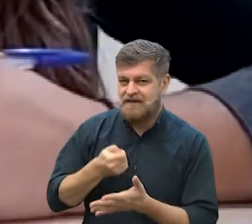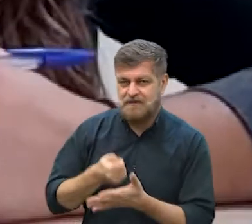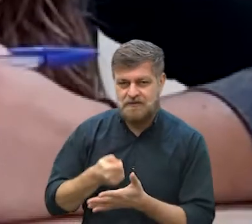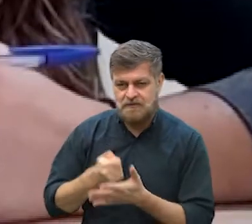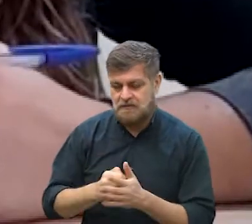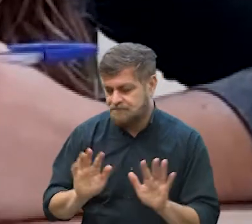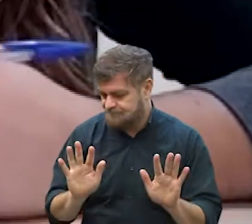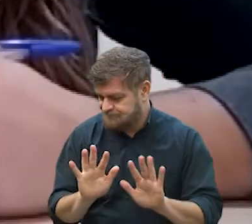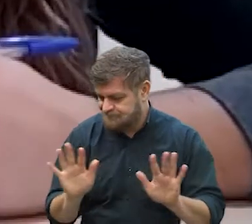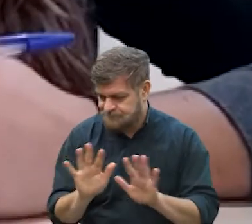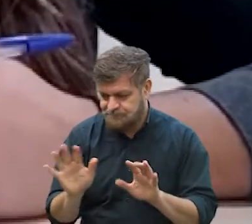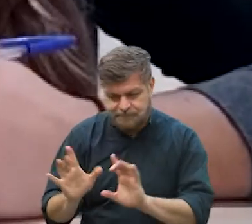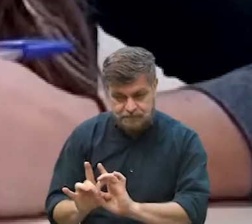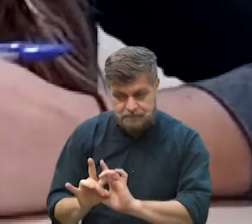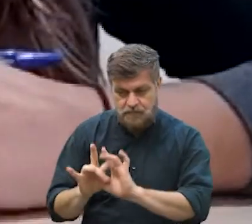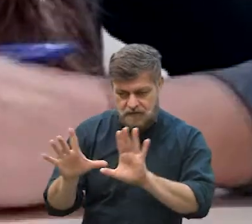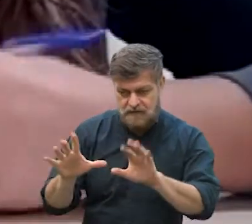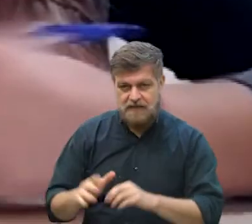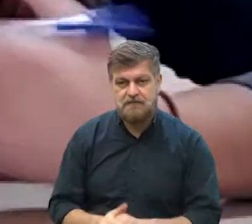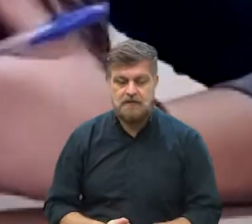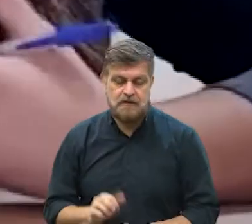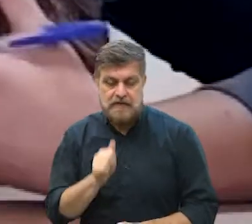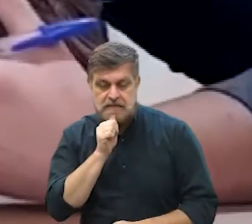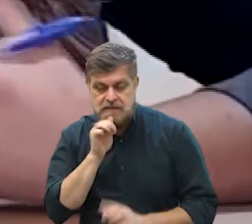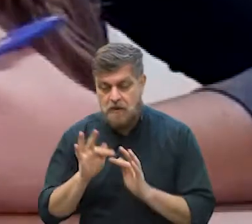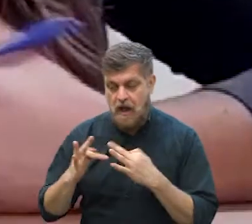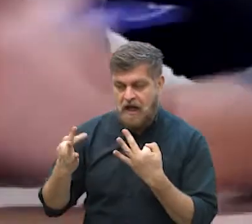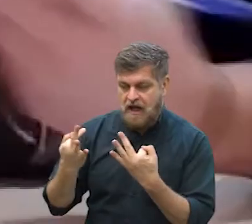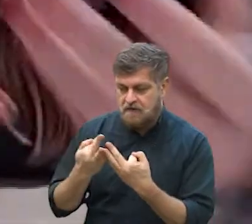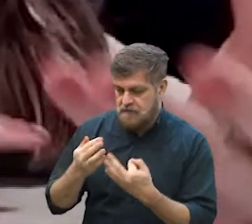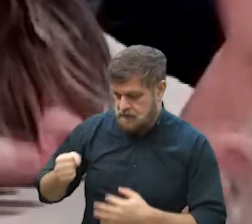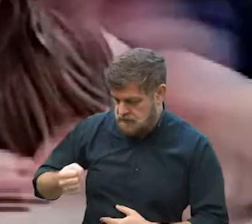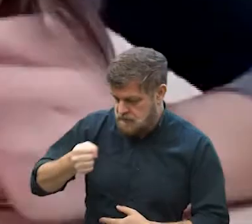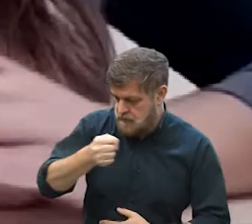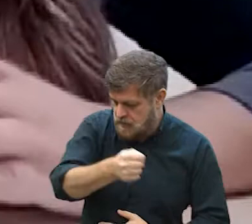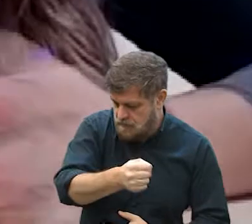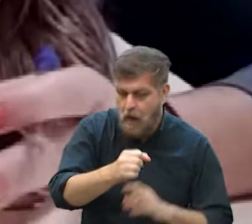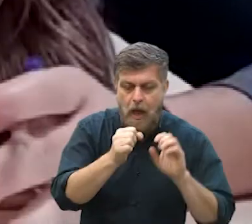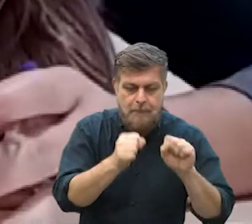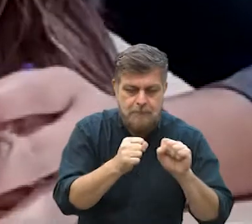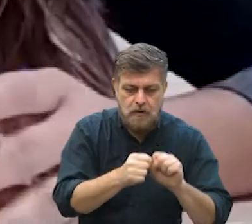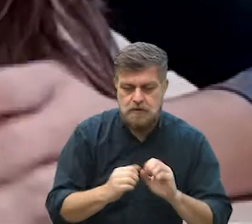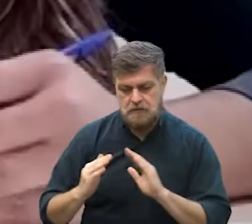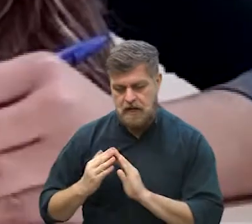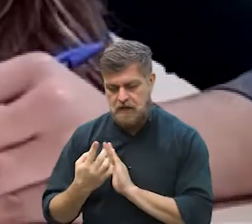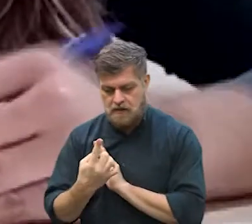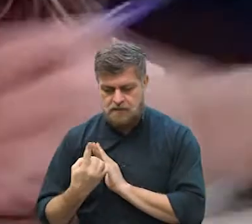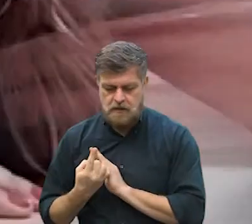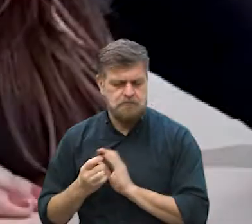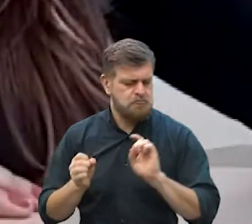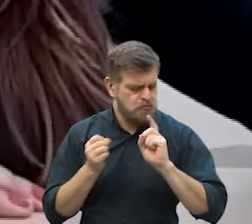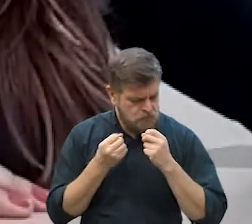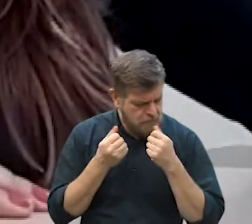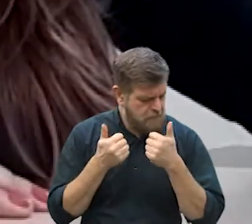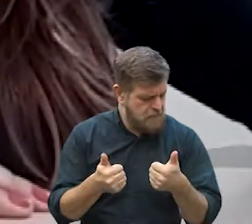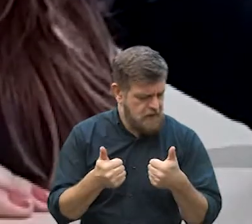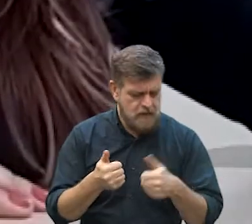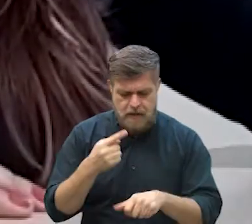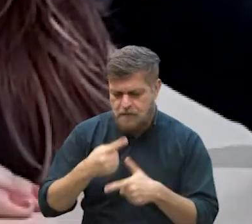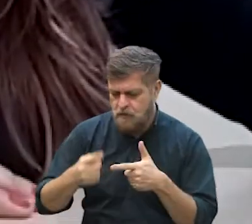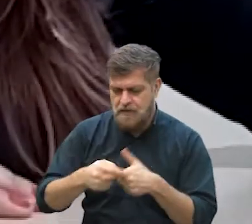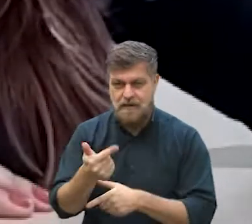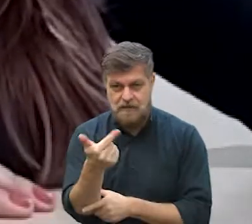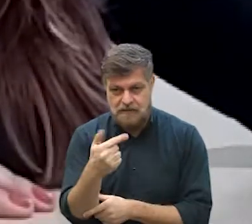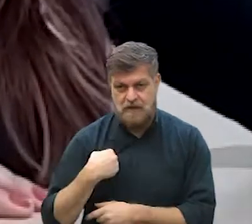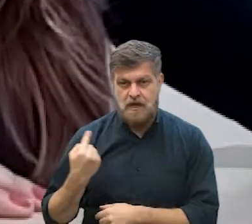foi obrigatório a presença, então, se a família quiser trazer a criança ou não, tudo bem. Nós estaremos enviando os vídeos